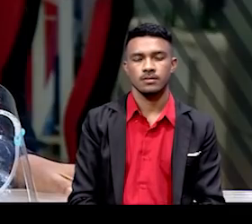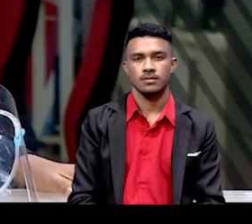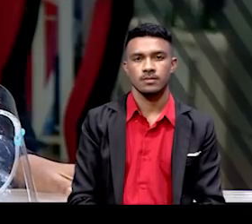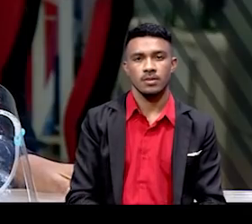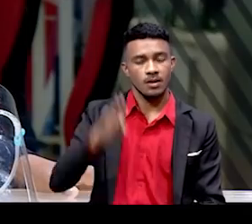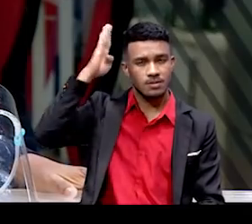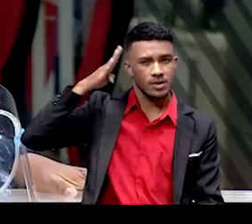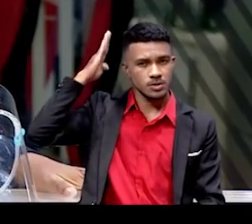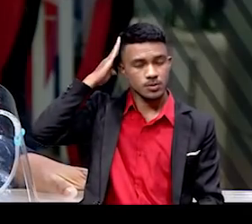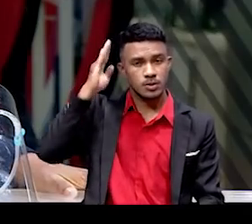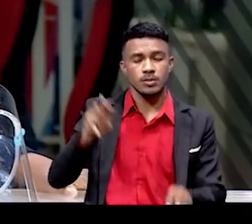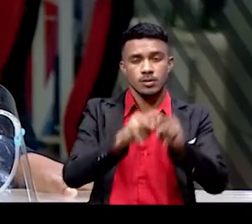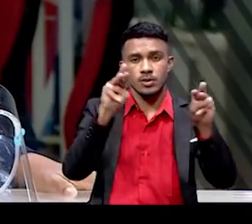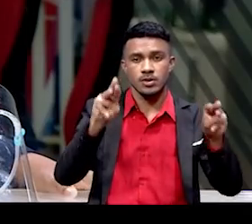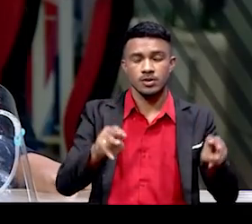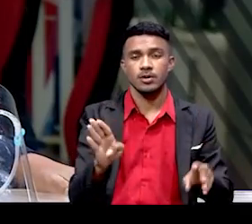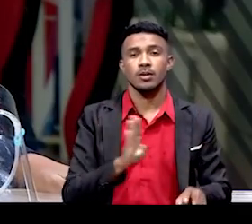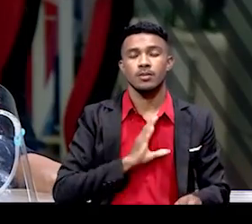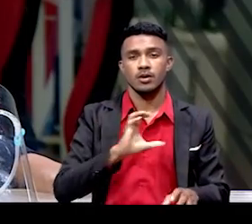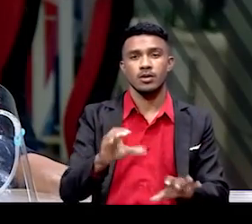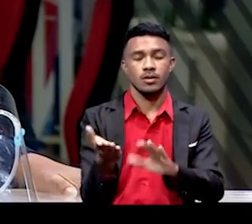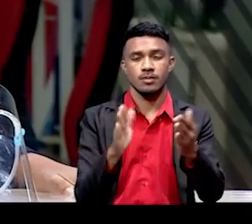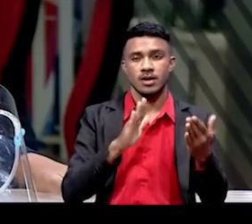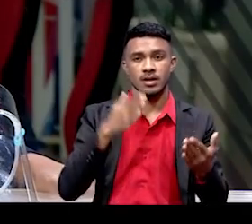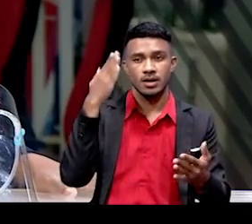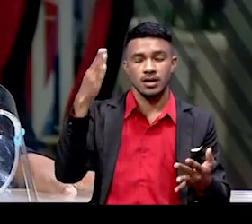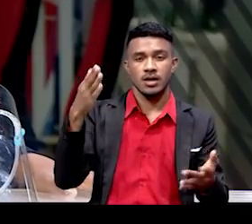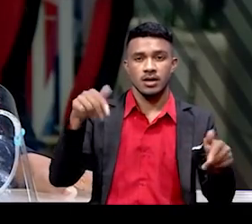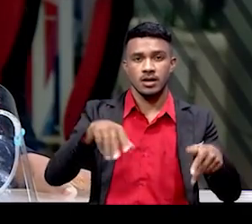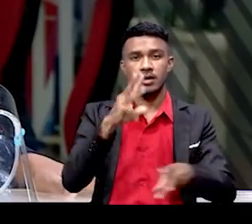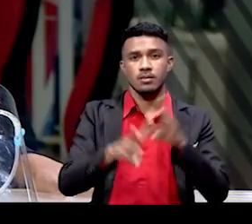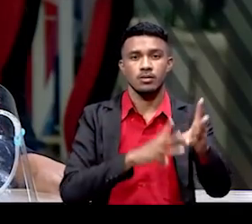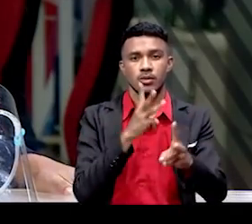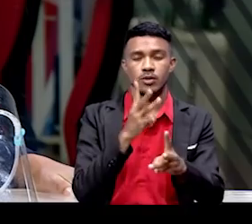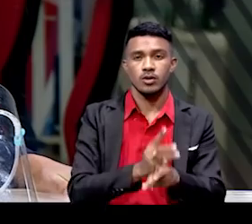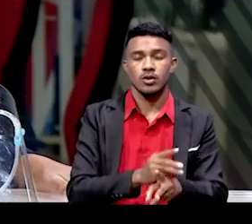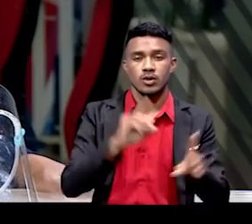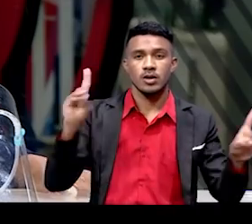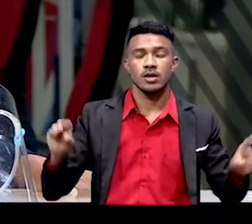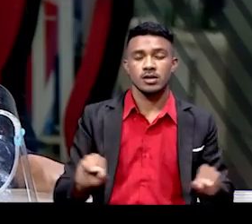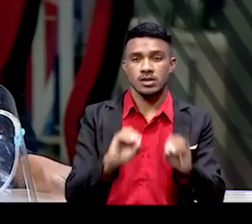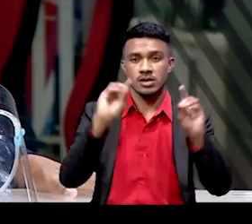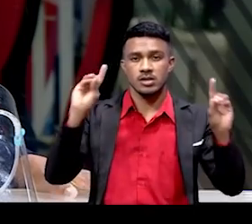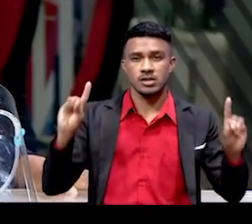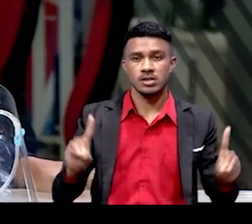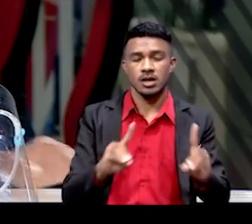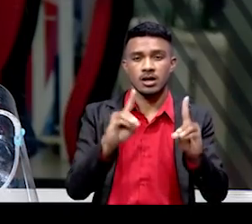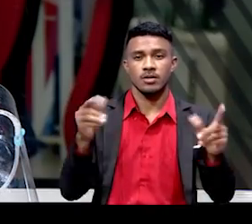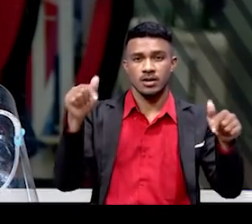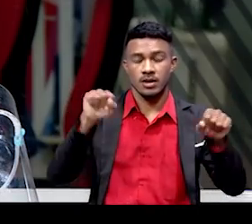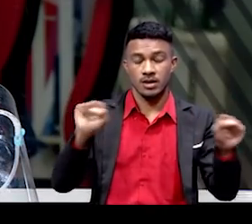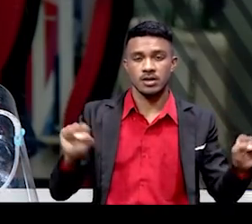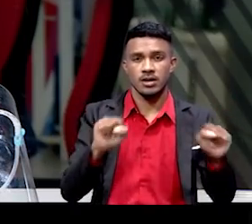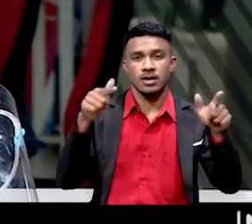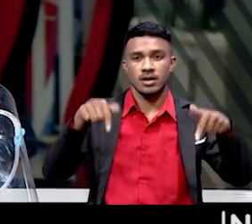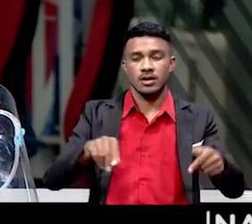Bispo Diocese Baucau, Dom Basílio do Nascimento, Rakoto, ne viagem em mundo, sábado, fim de semana, né? Rafoen celebra missa ordenação,